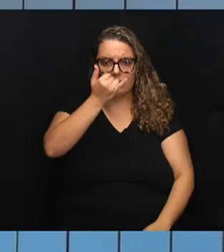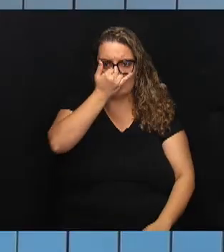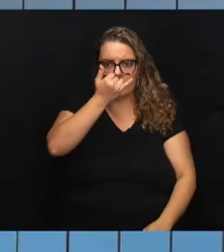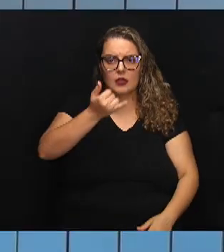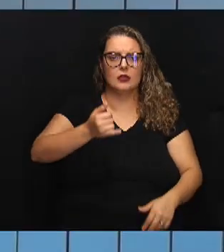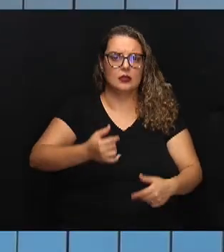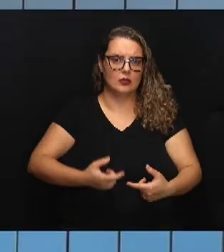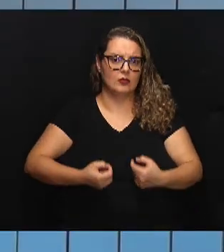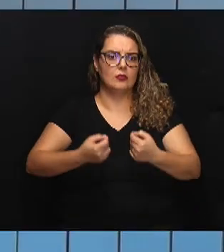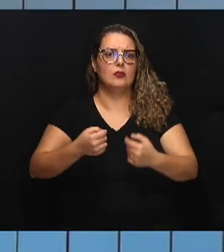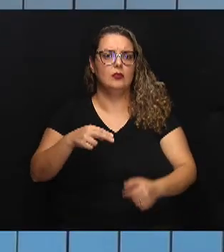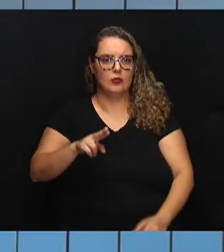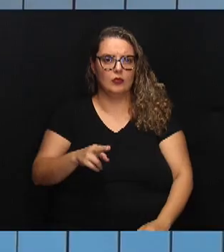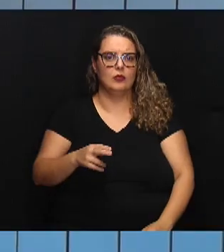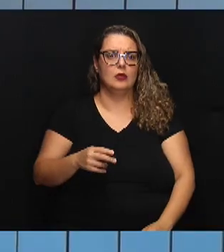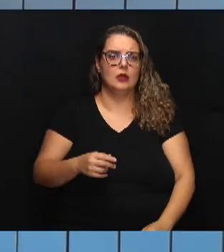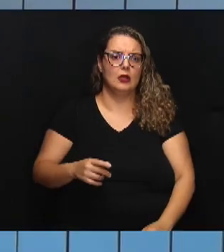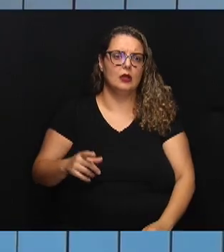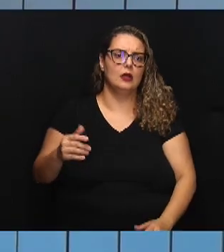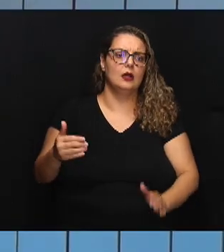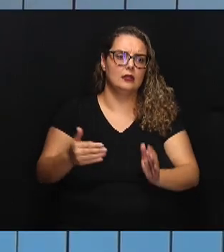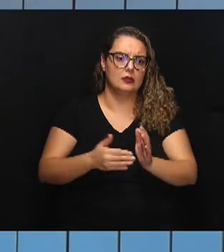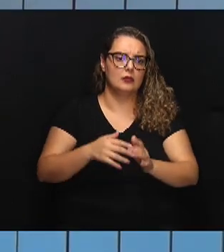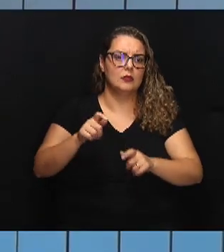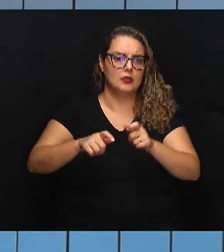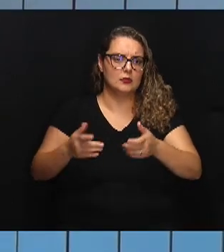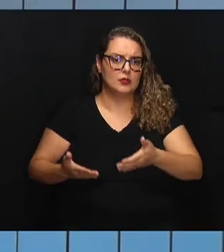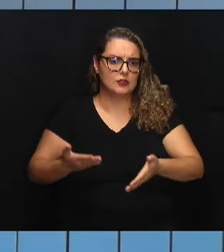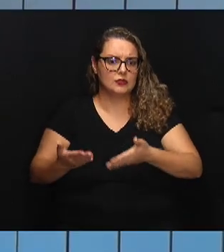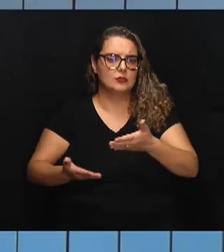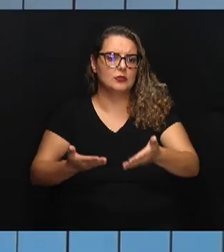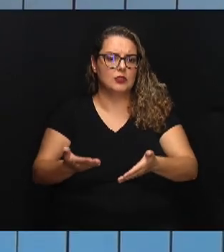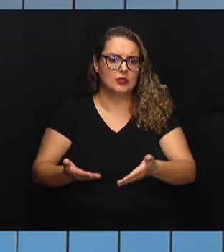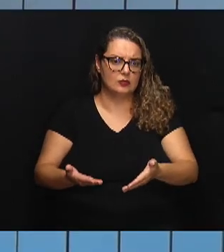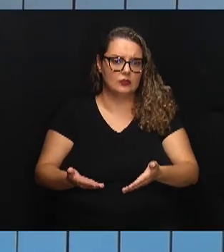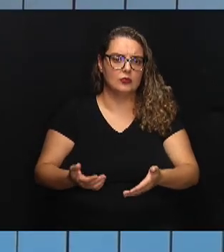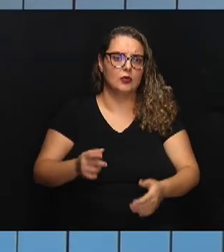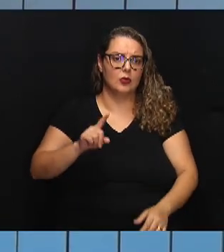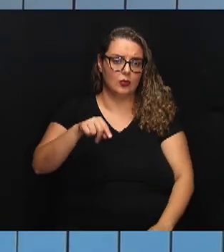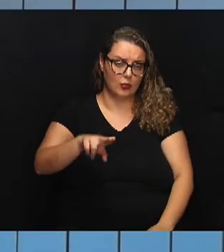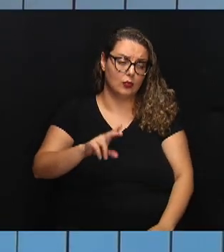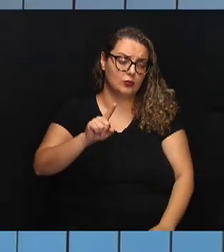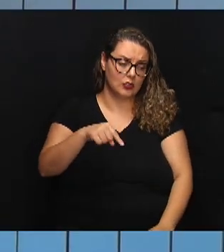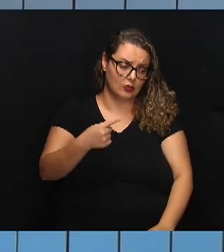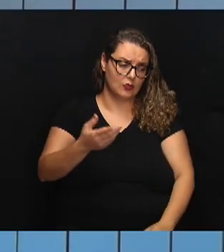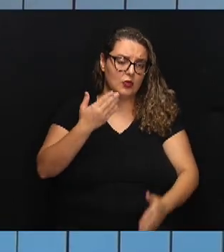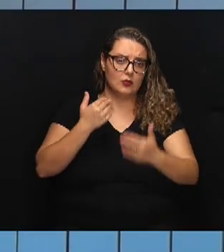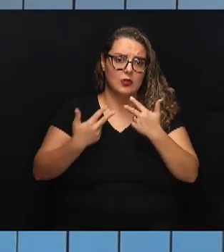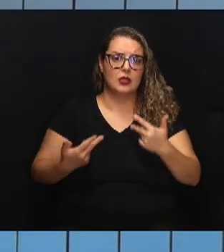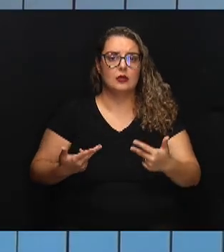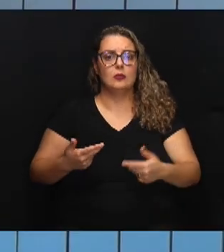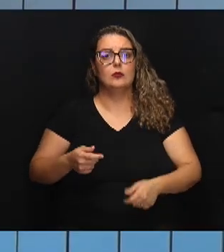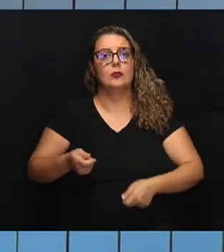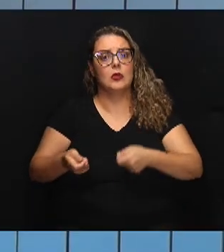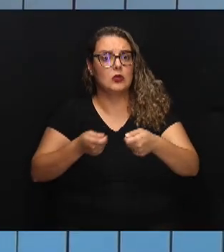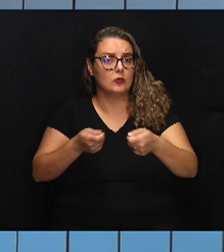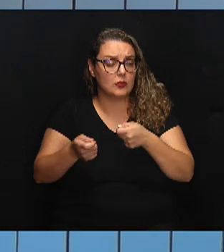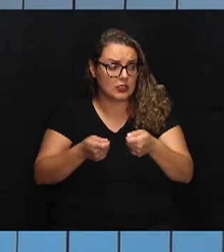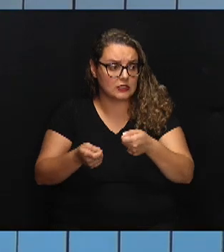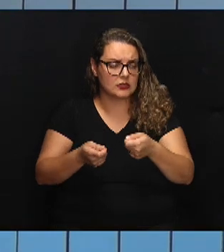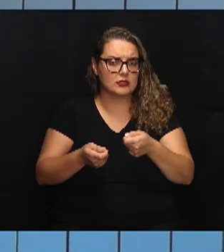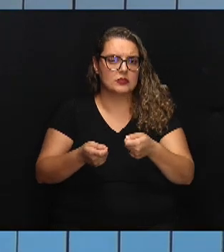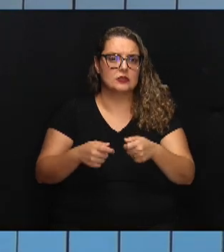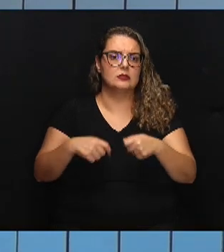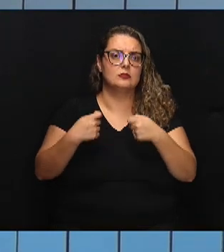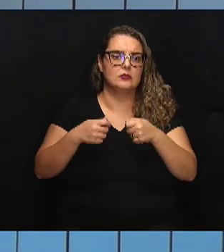ou até mesmo para quem está passando por tratamento ou após o tratamento? Existe aí uma dieta que a gente